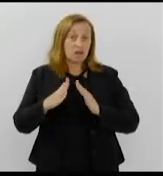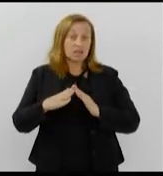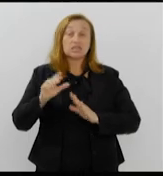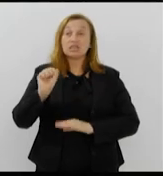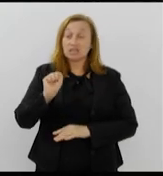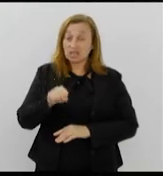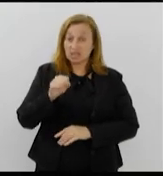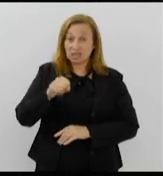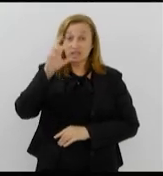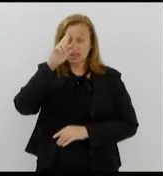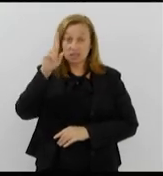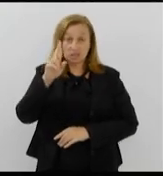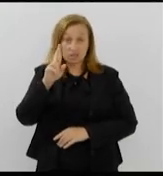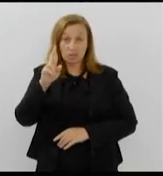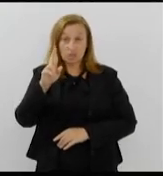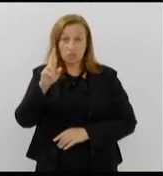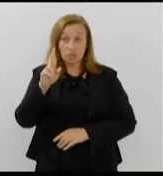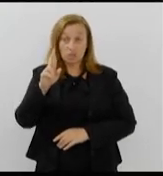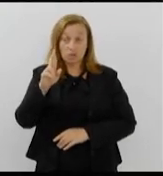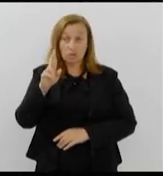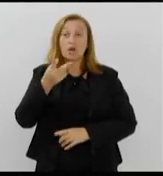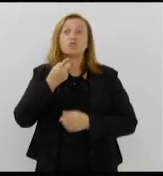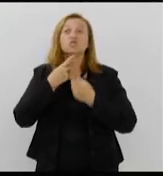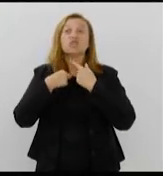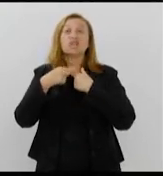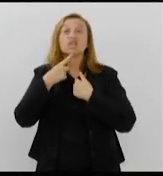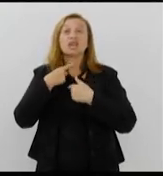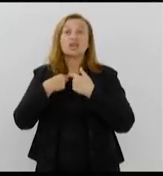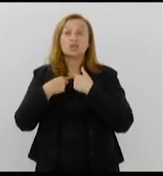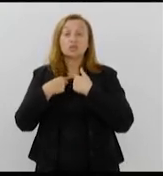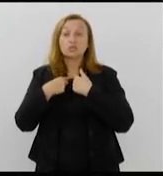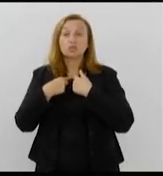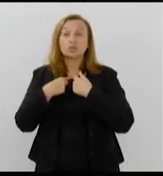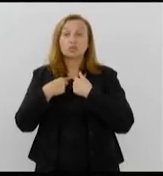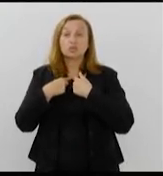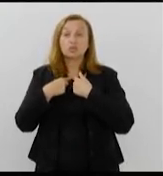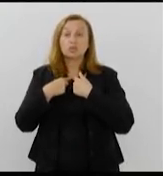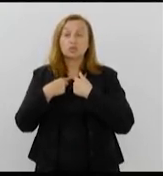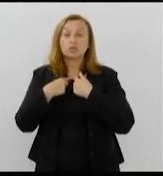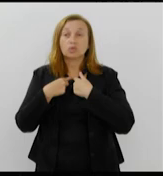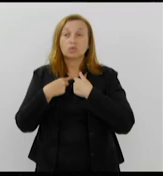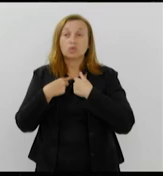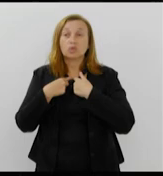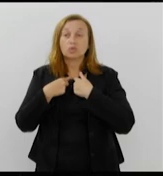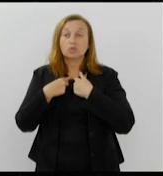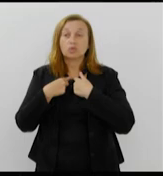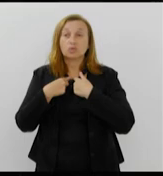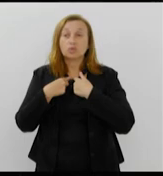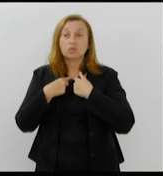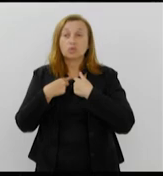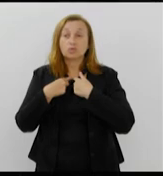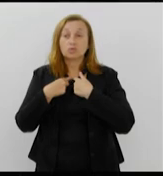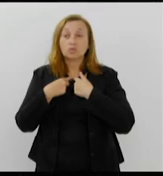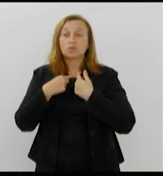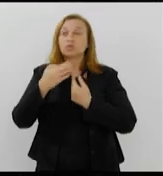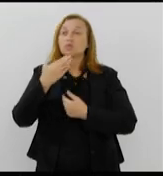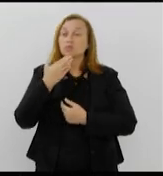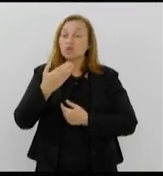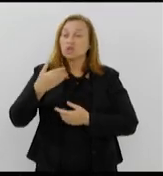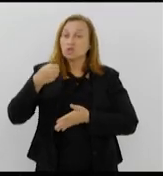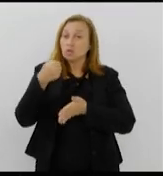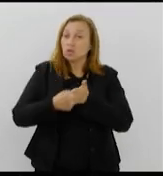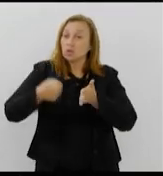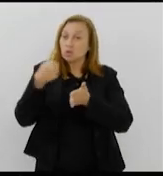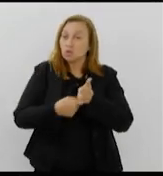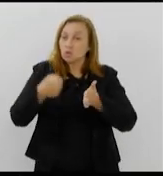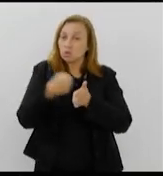sim, sim, senhor, aos anseios dos mais legítimas reivindicações